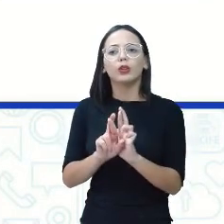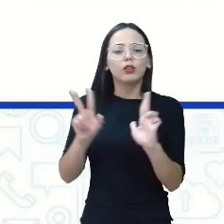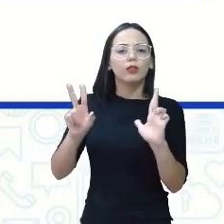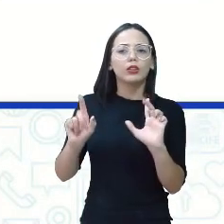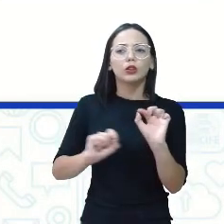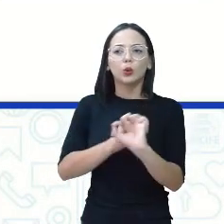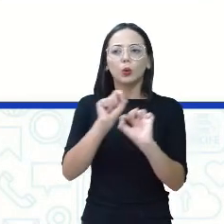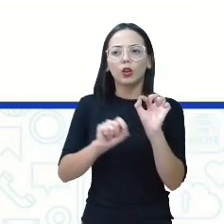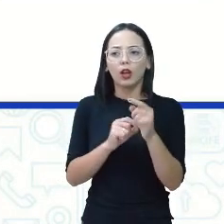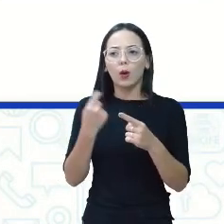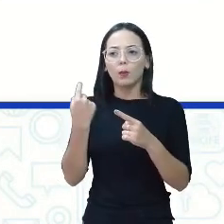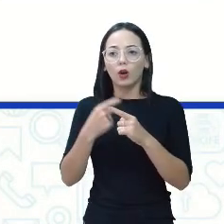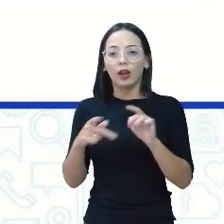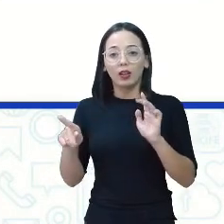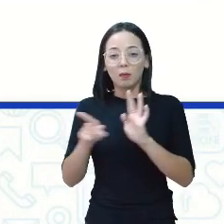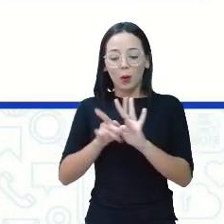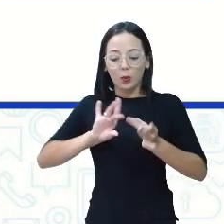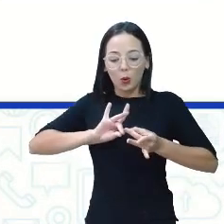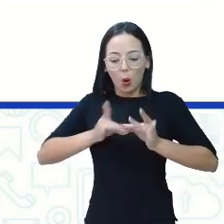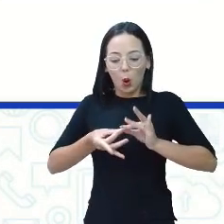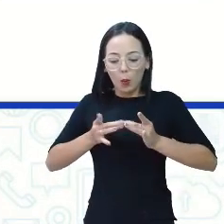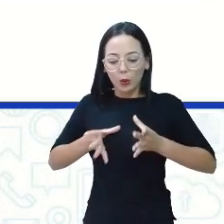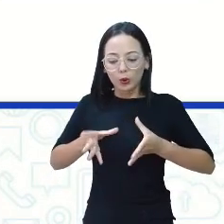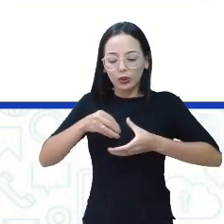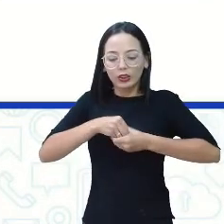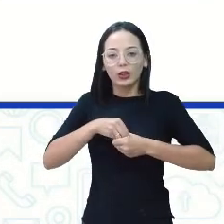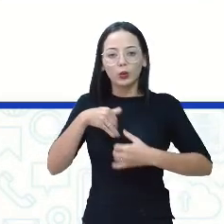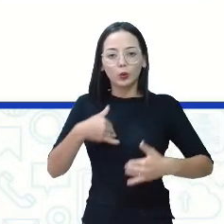cobre? Porque ele libera hormônio